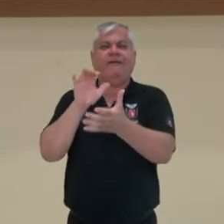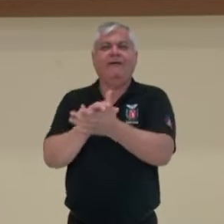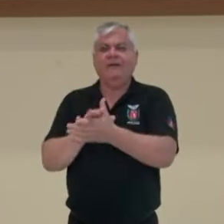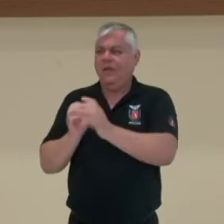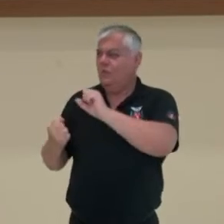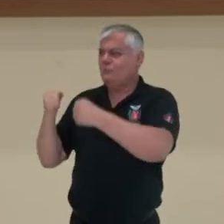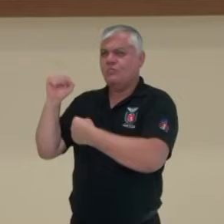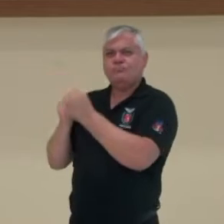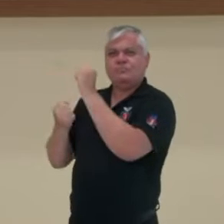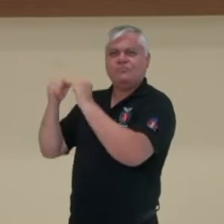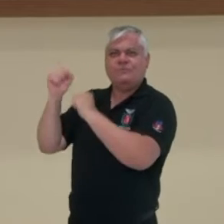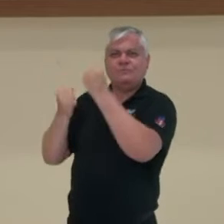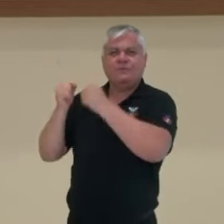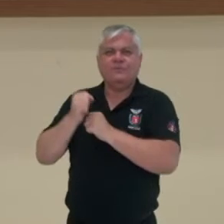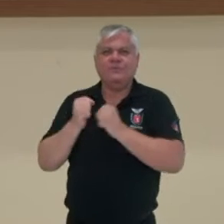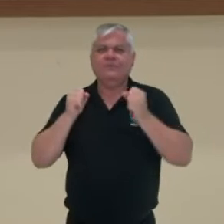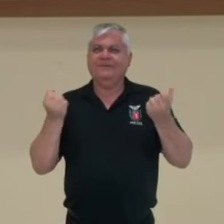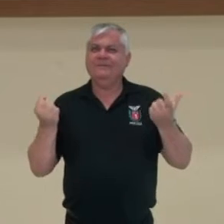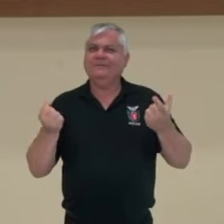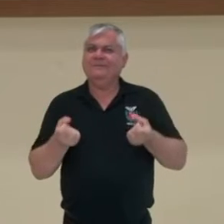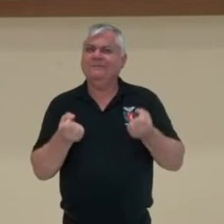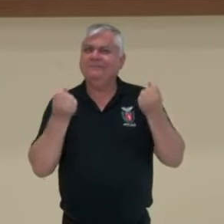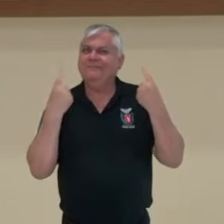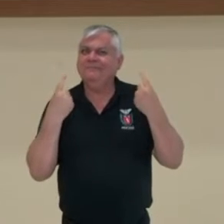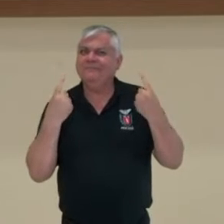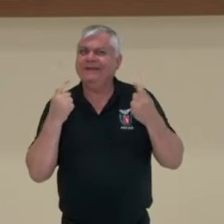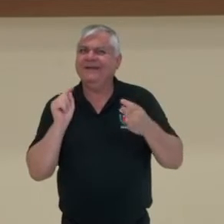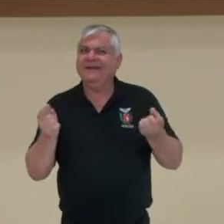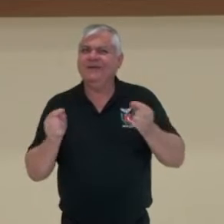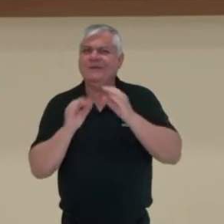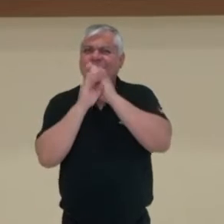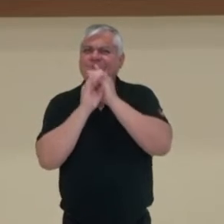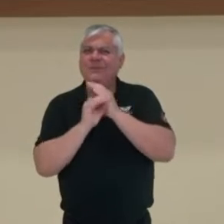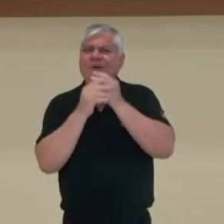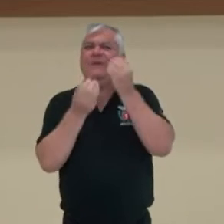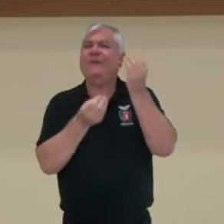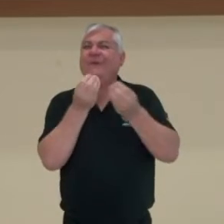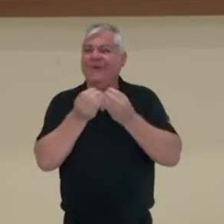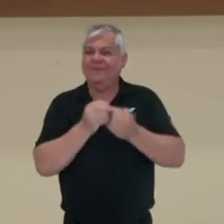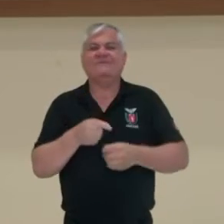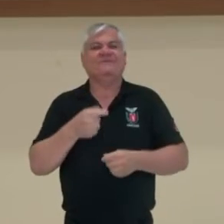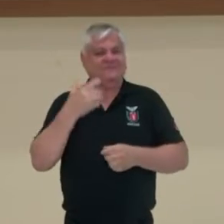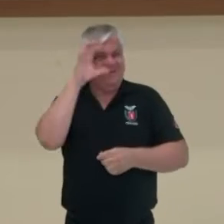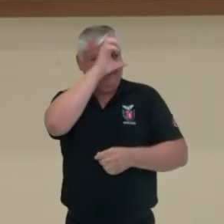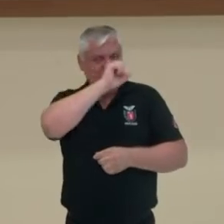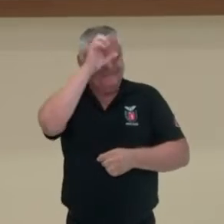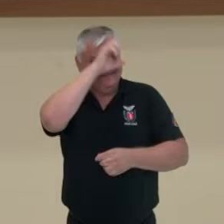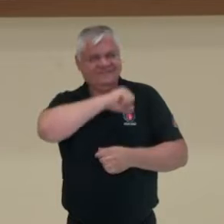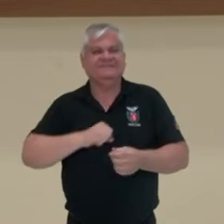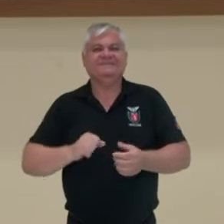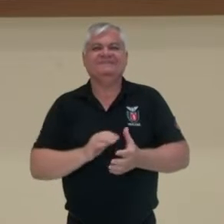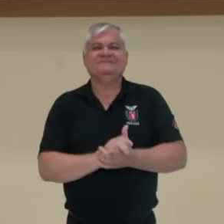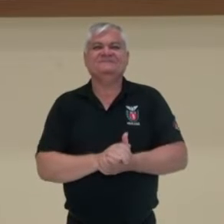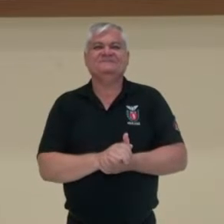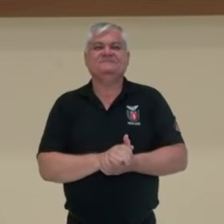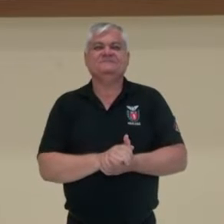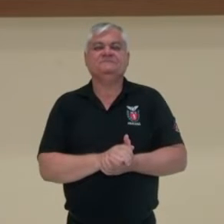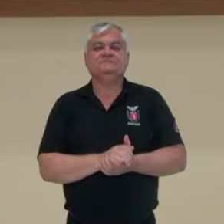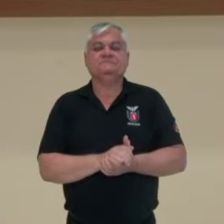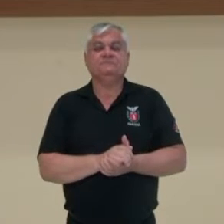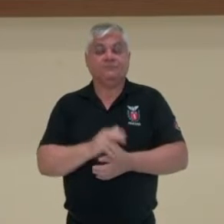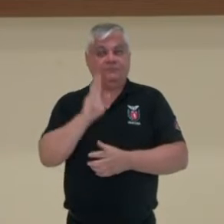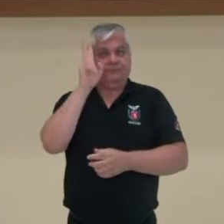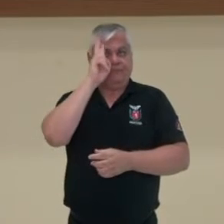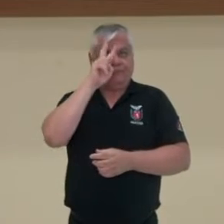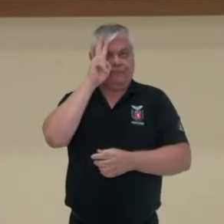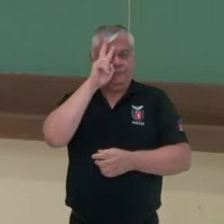lá ao som, né, das flautas. Então a gente vai ver um pouquinho sobre isso nessa nossa aula. Na história,